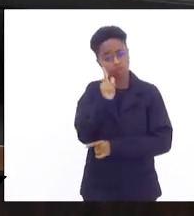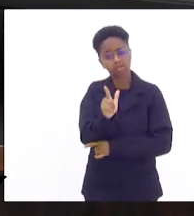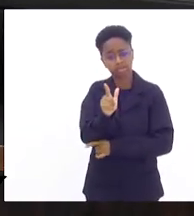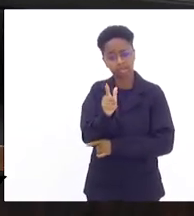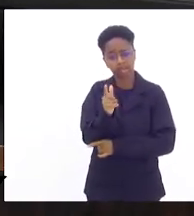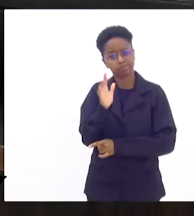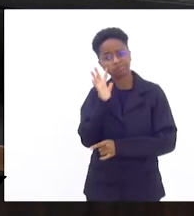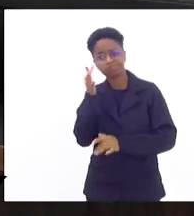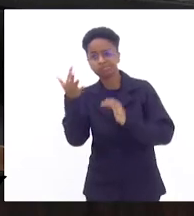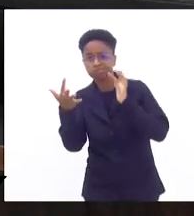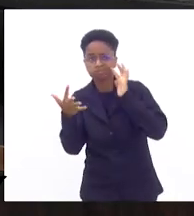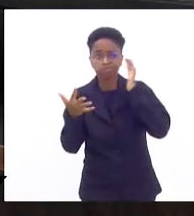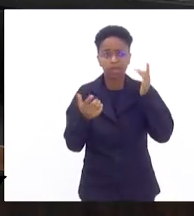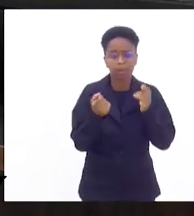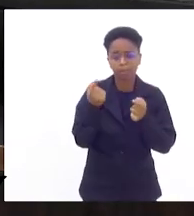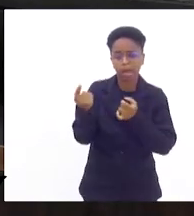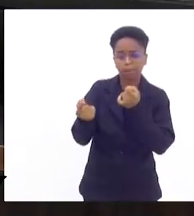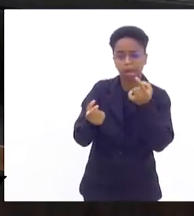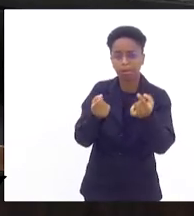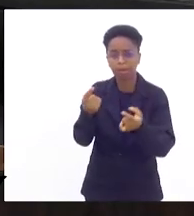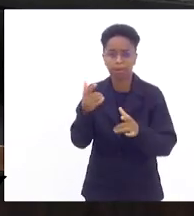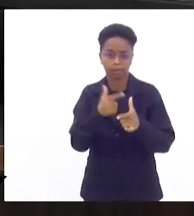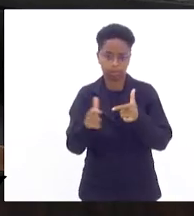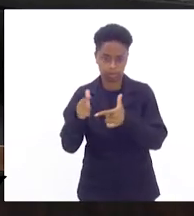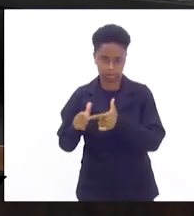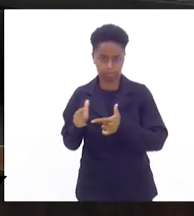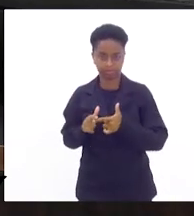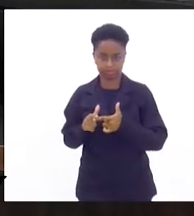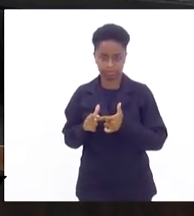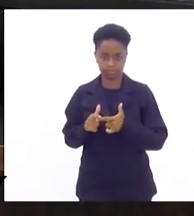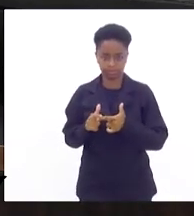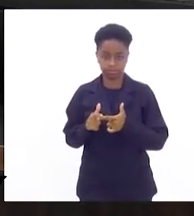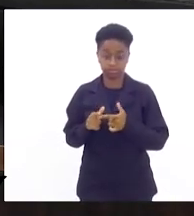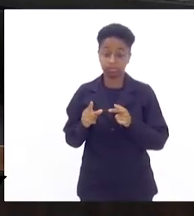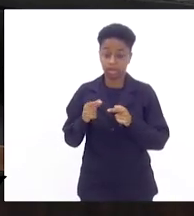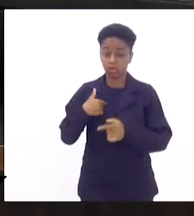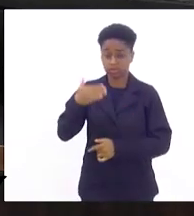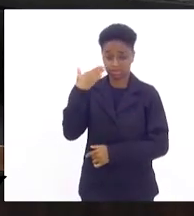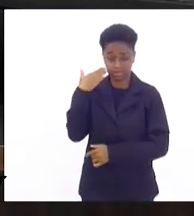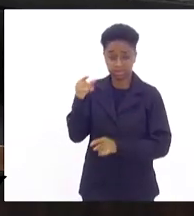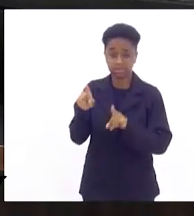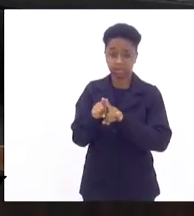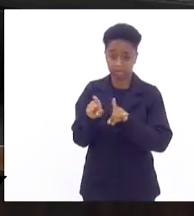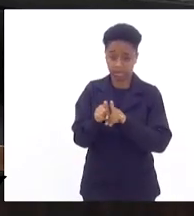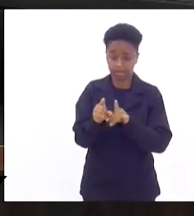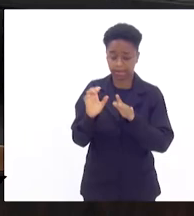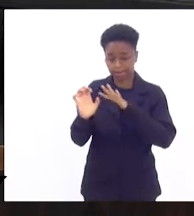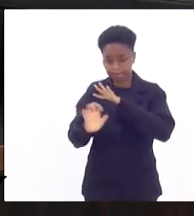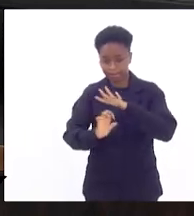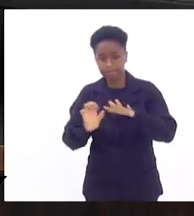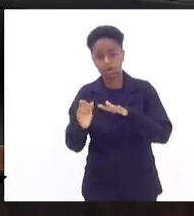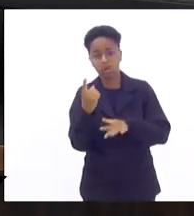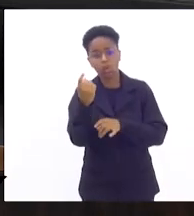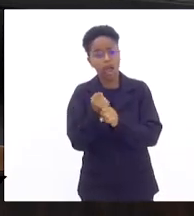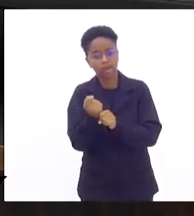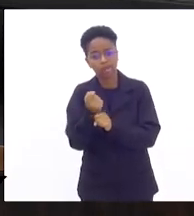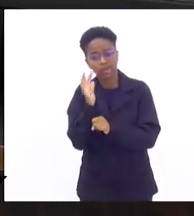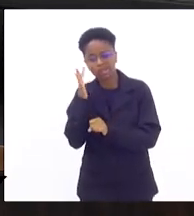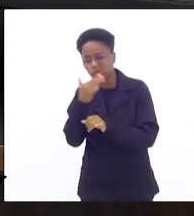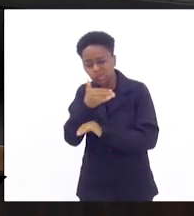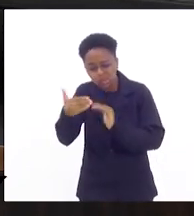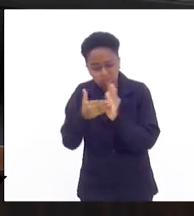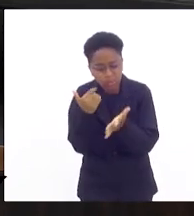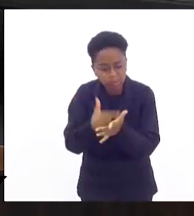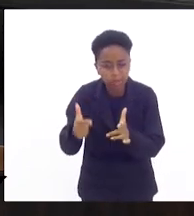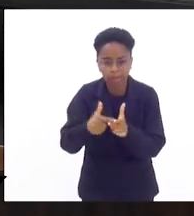problema pontual que existia. E eu também sei que a empresa também, em um ano e meio de operação, não vai resolver todos os problemas de contrato que